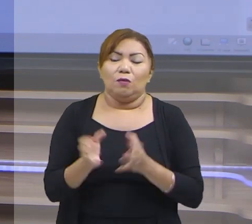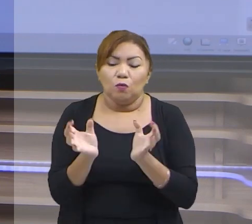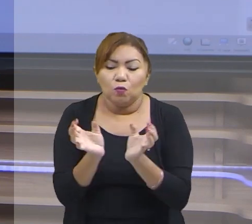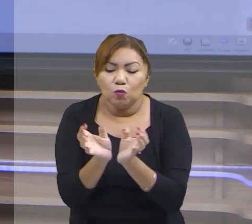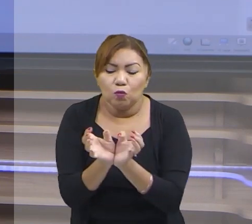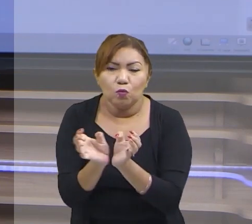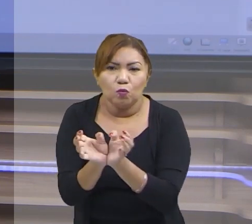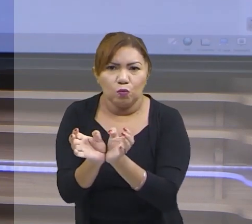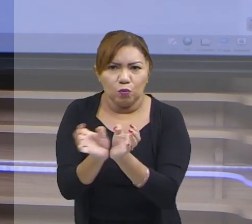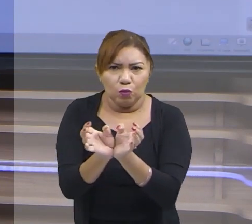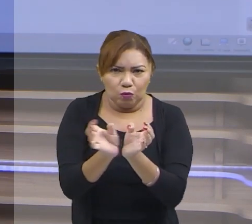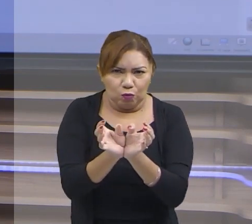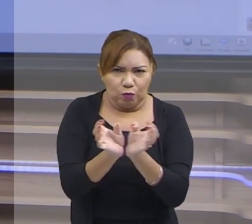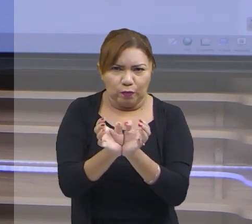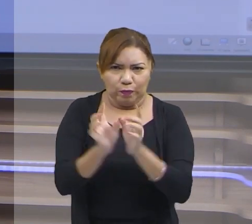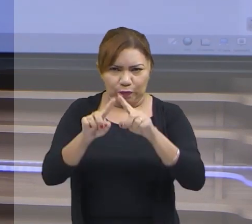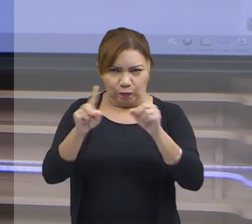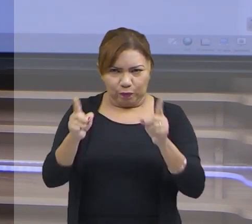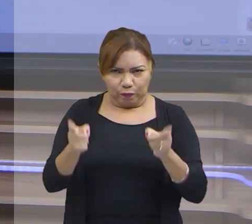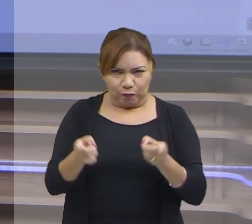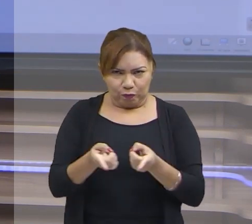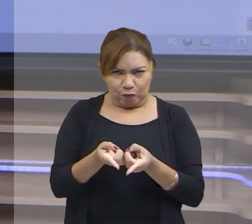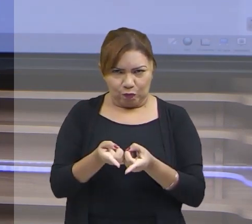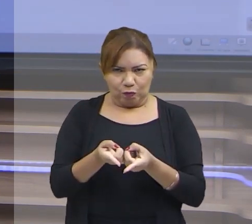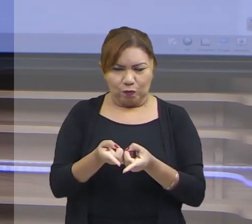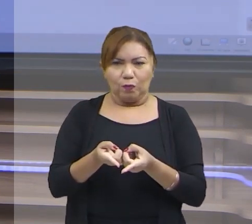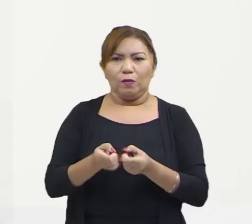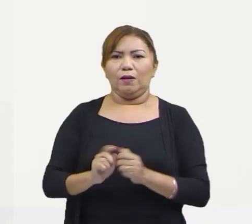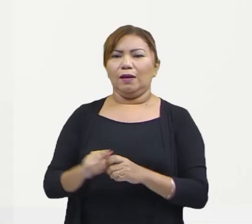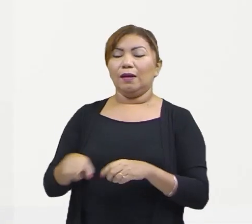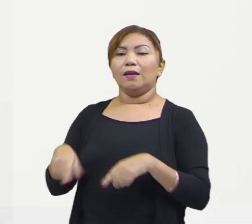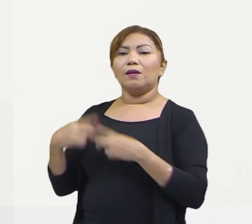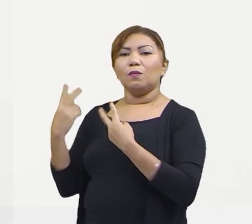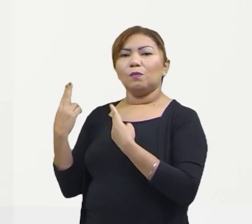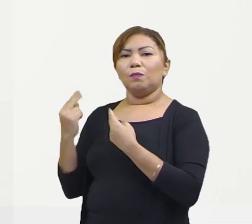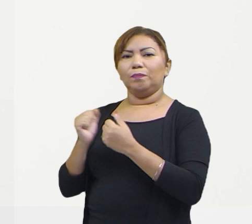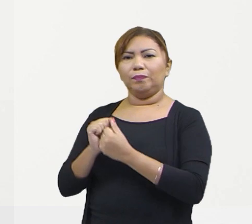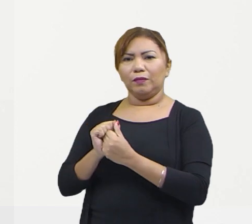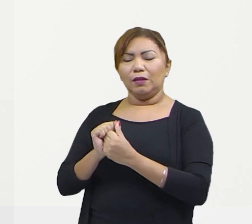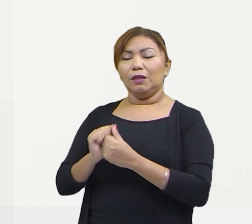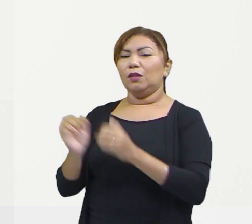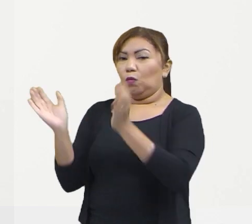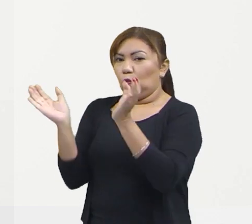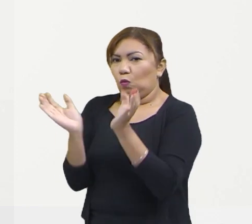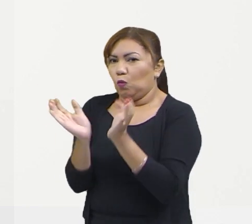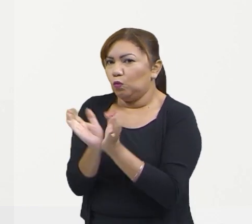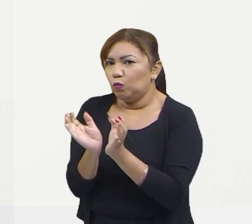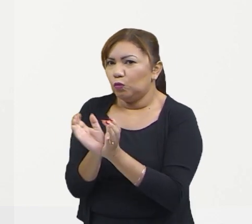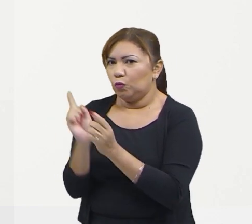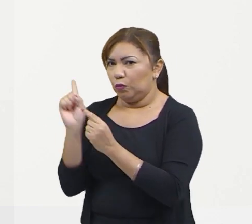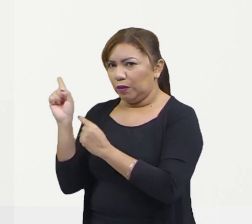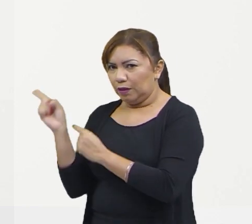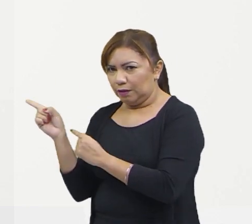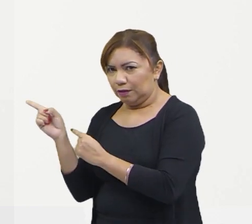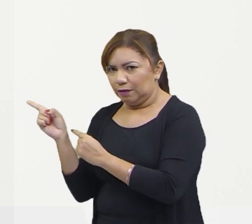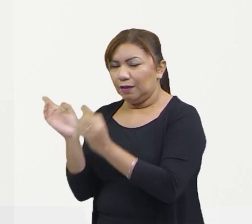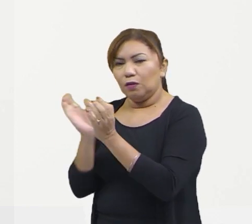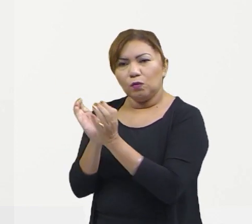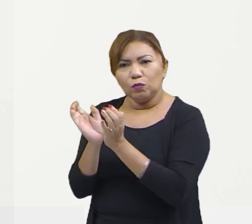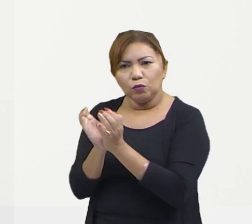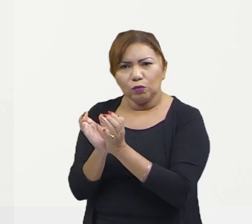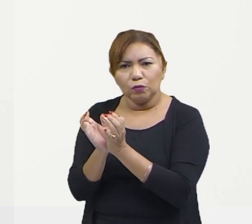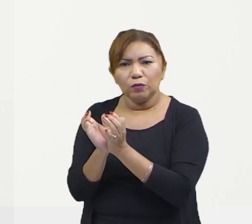agrupamentos, reuniões de elementos. Aqui, ó. Todos esses aqui formam um conjunto. E cada